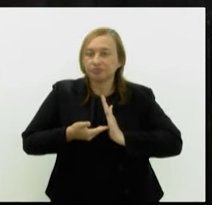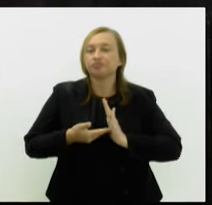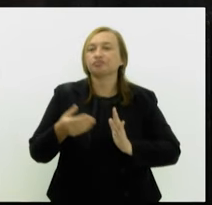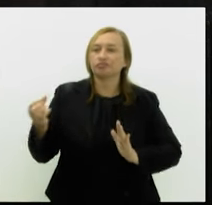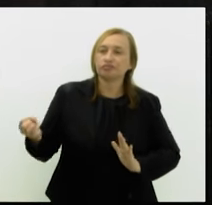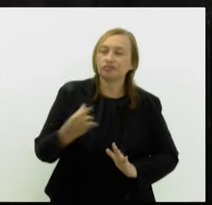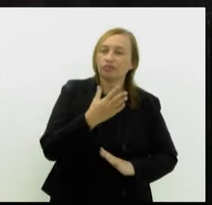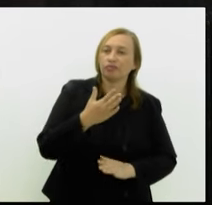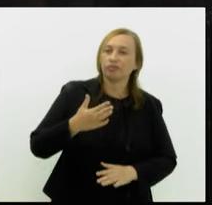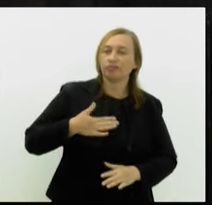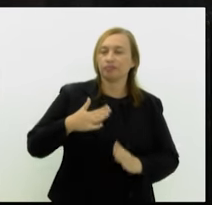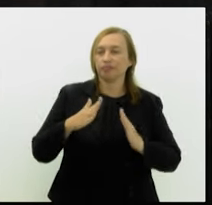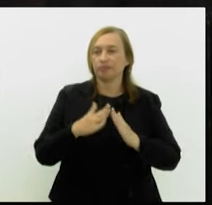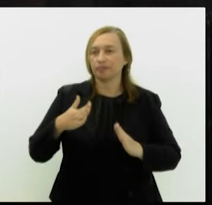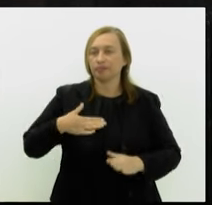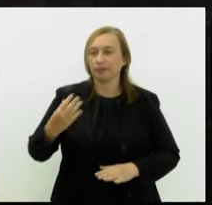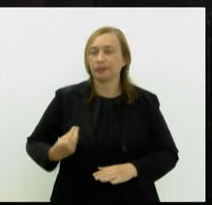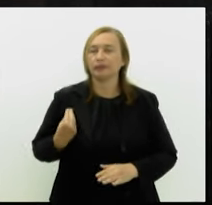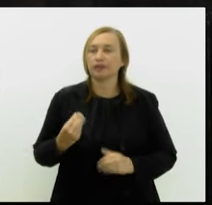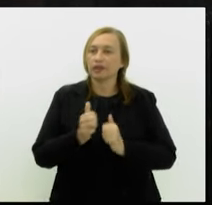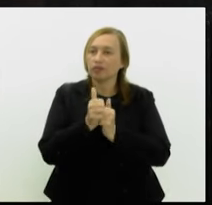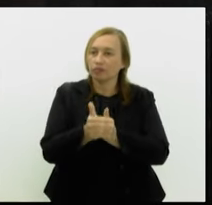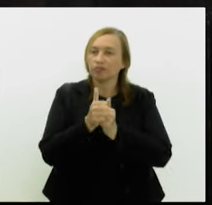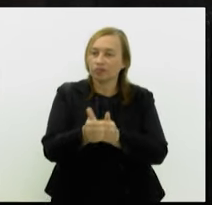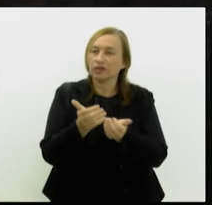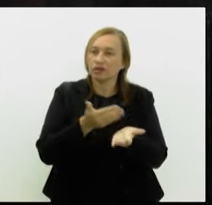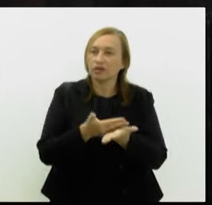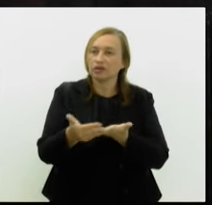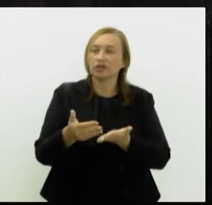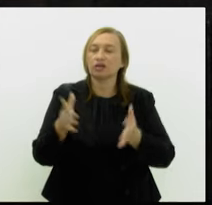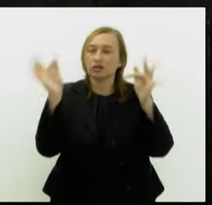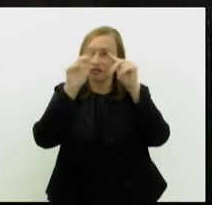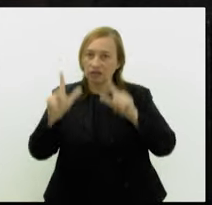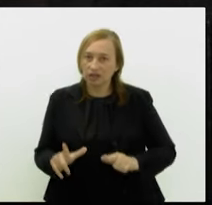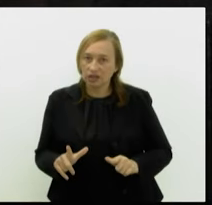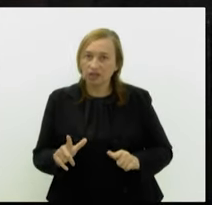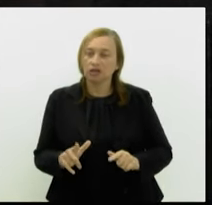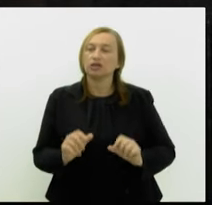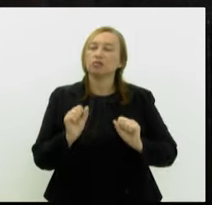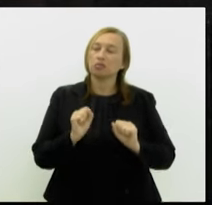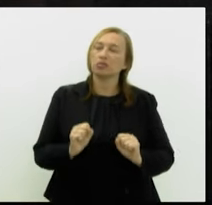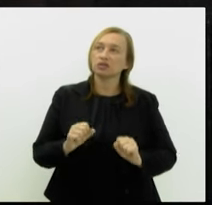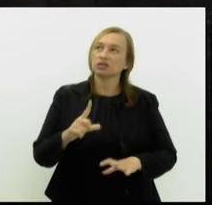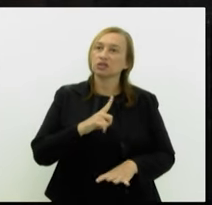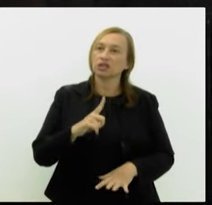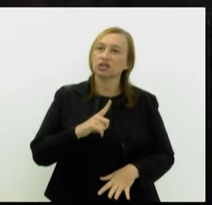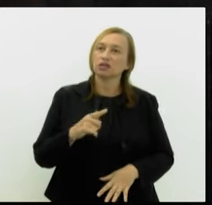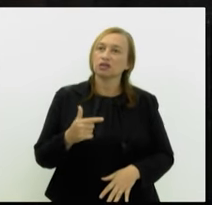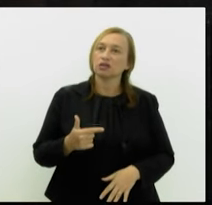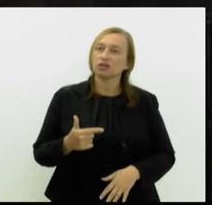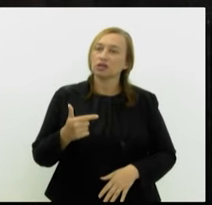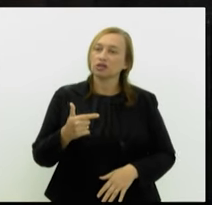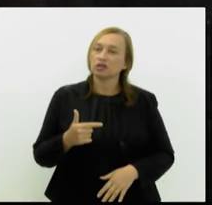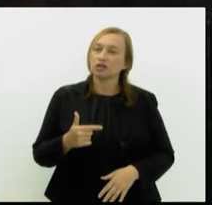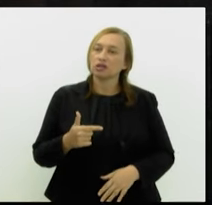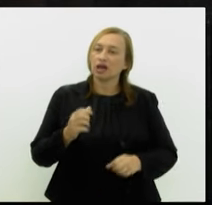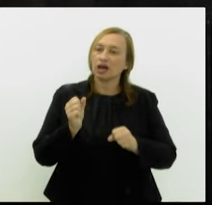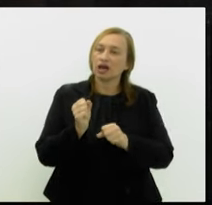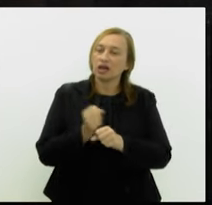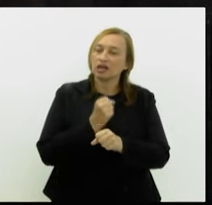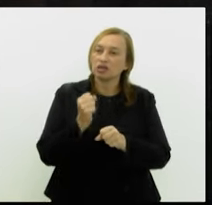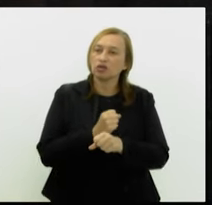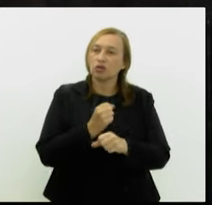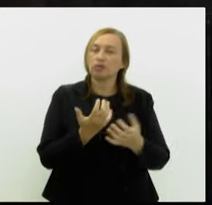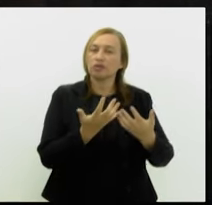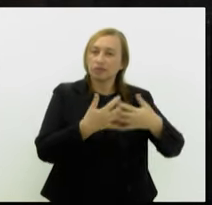programa. Então, estou acompanhando desde o início e estou muito feliz de que, enfim, a gente pode ter aí, no segundo semestre, o início das obras, não só em